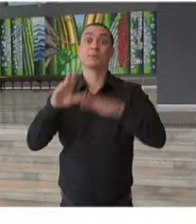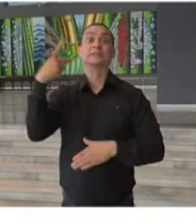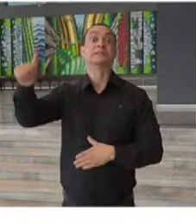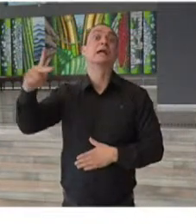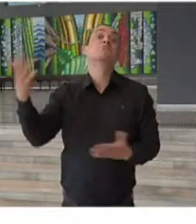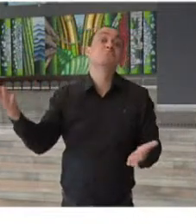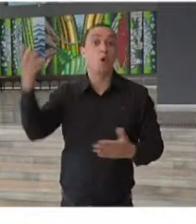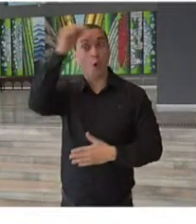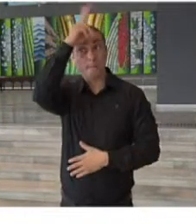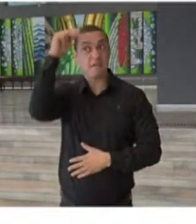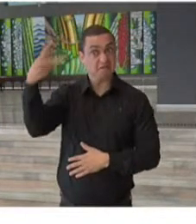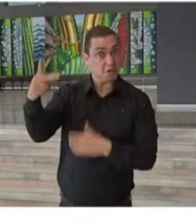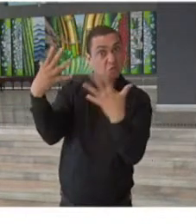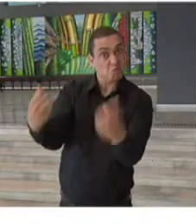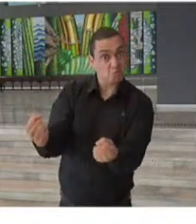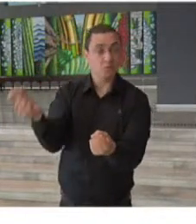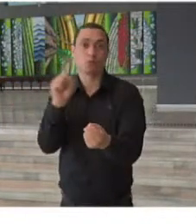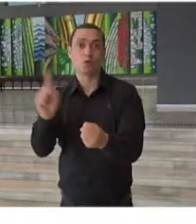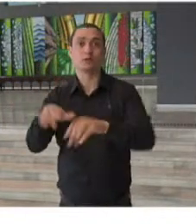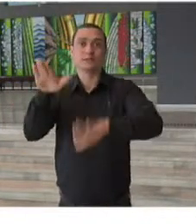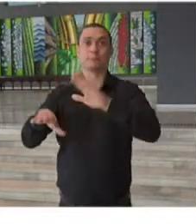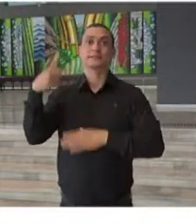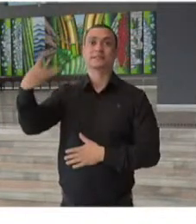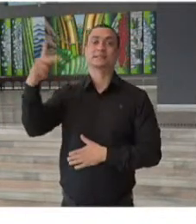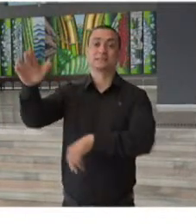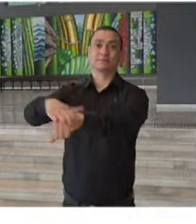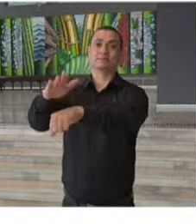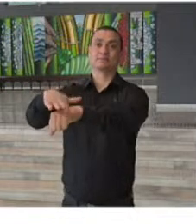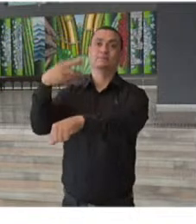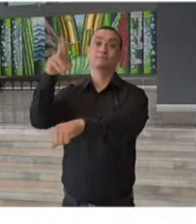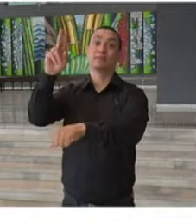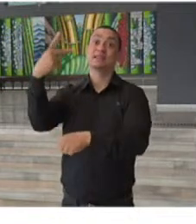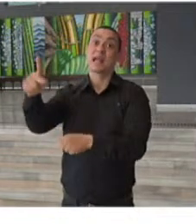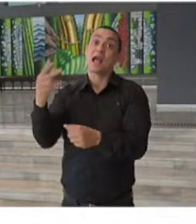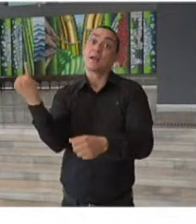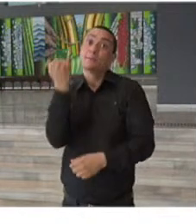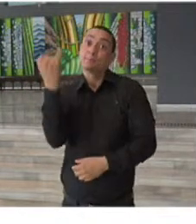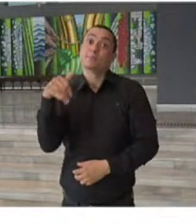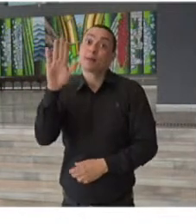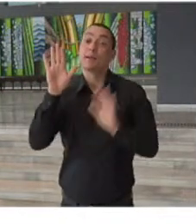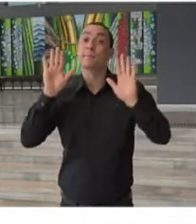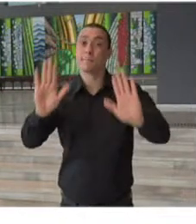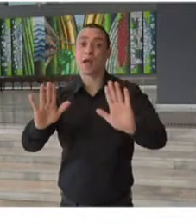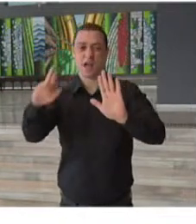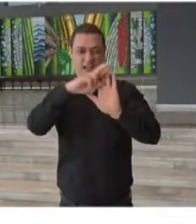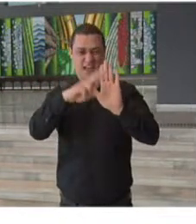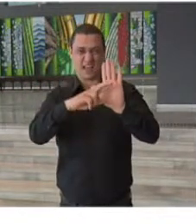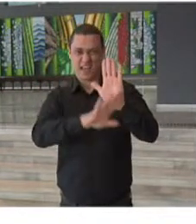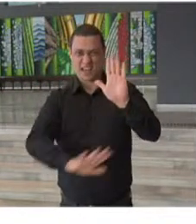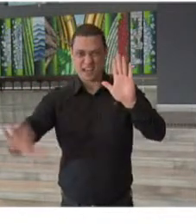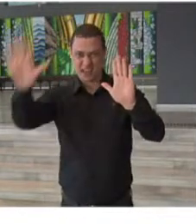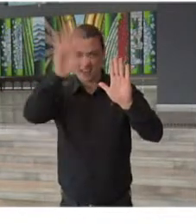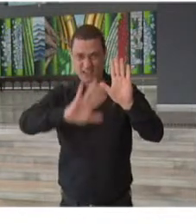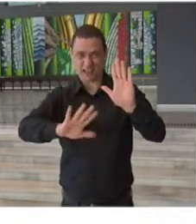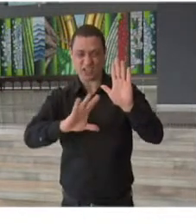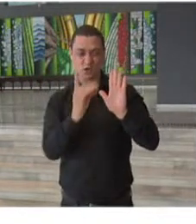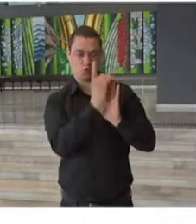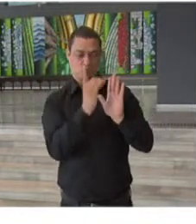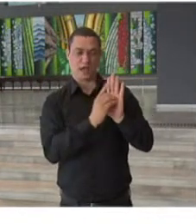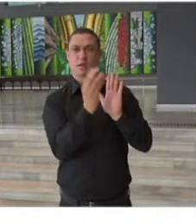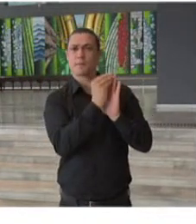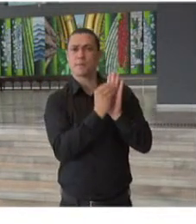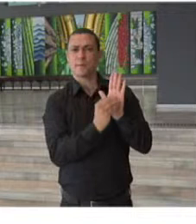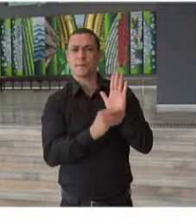autorização e da realidade local, que é fundamental nesse momento. Mas as regras gerais postas no decreto